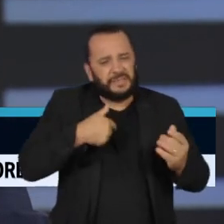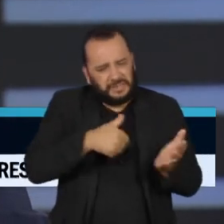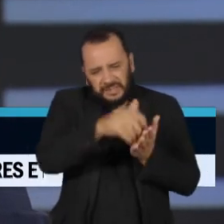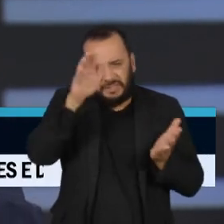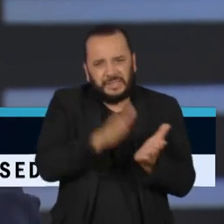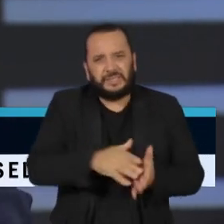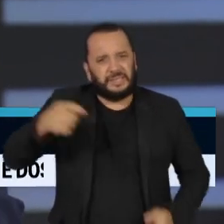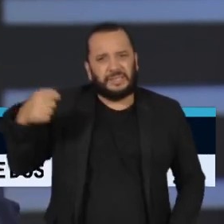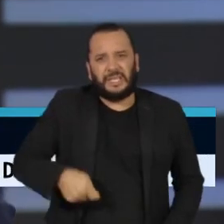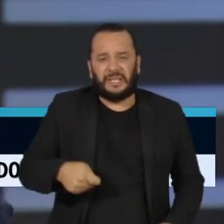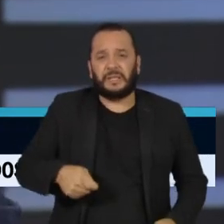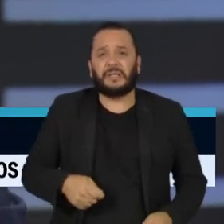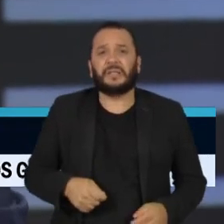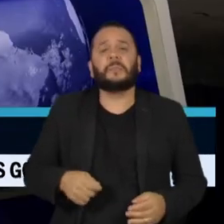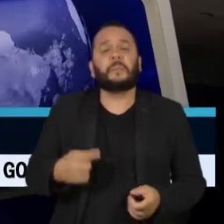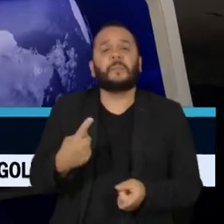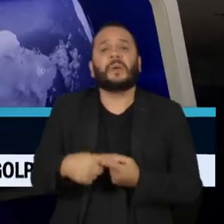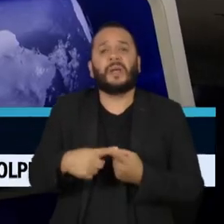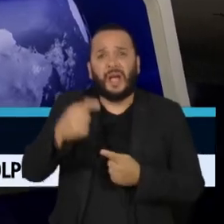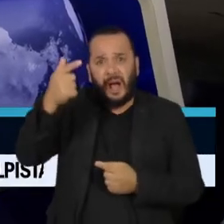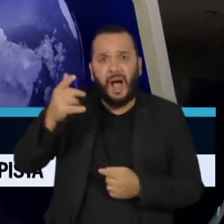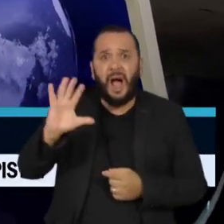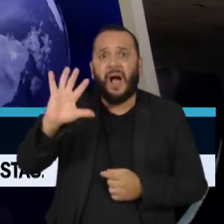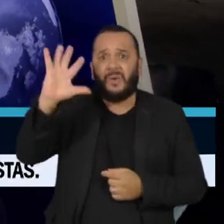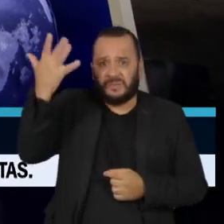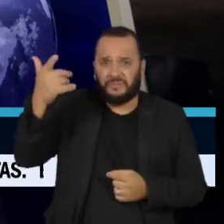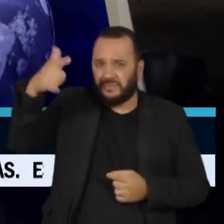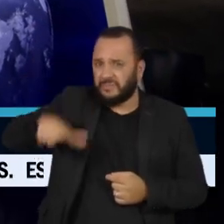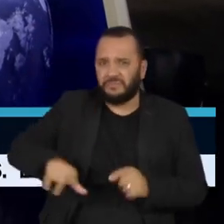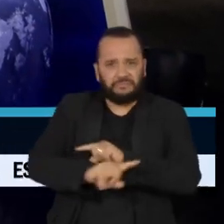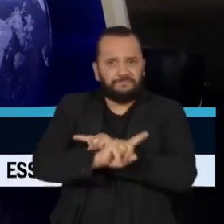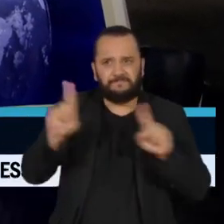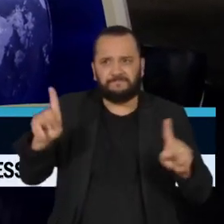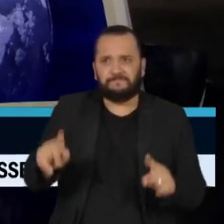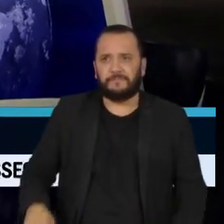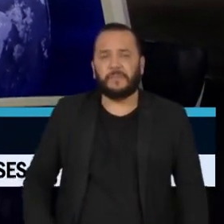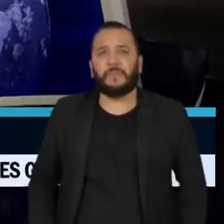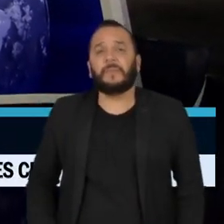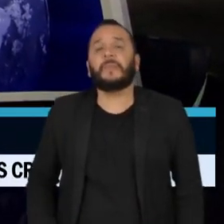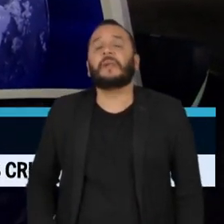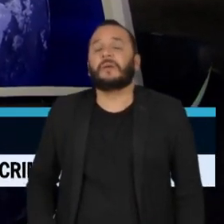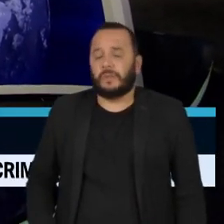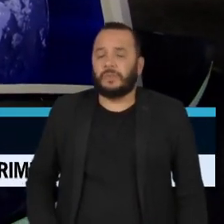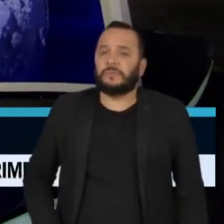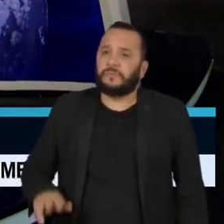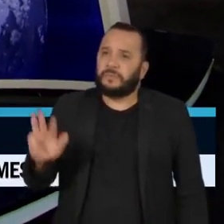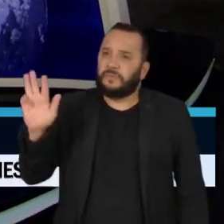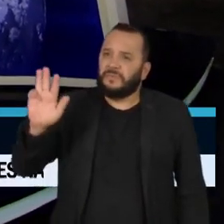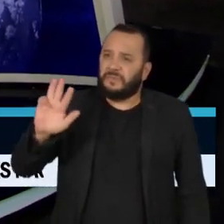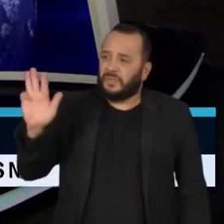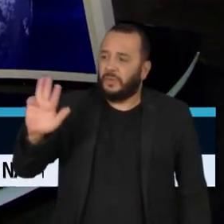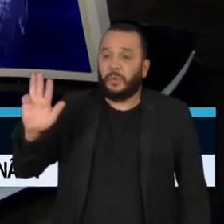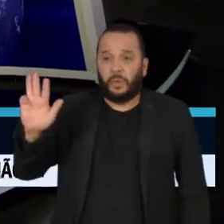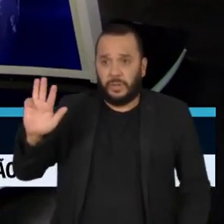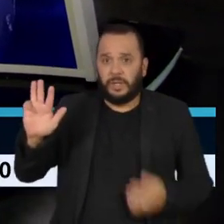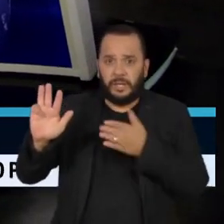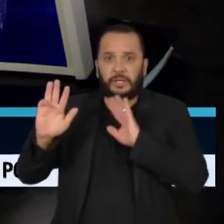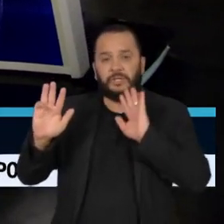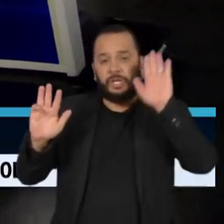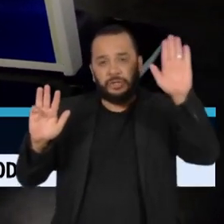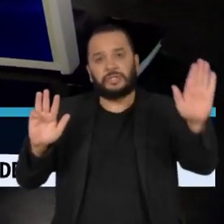nunca mais se repita agora o wilsão governo Lula já recorreu as forças armadas após bolsonaristas convocarem